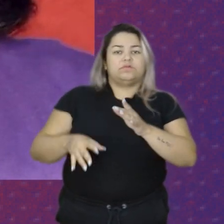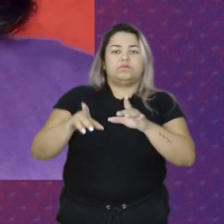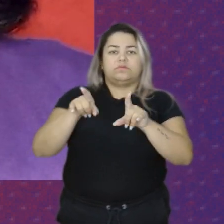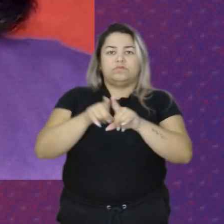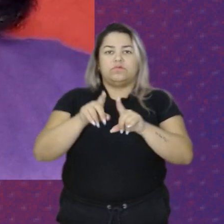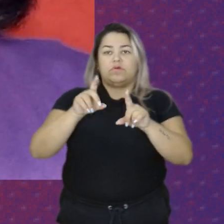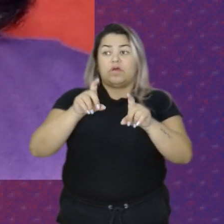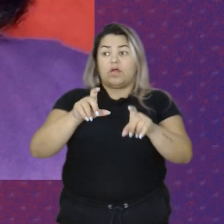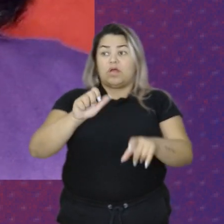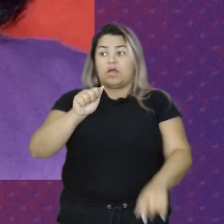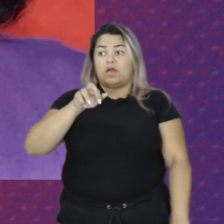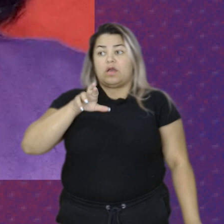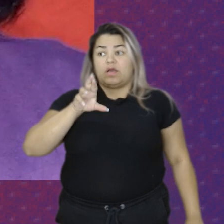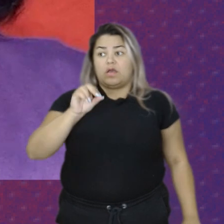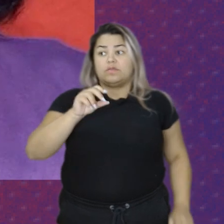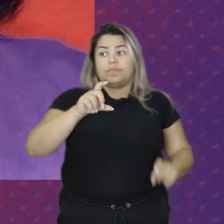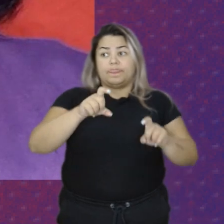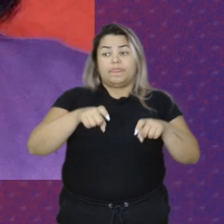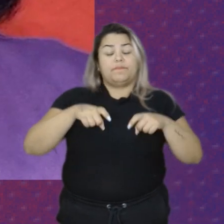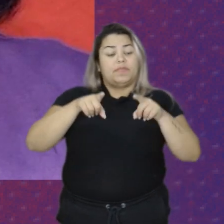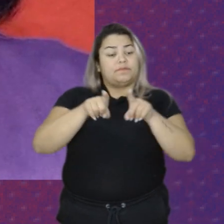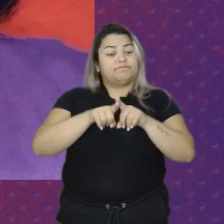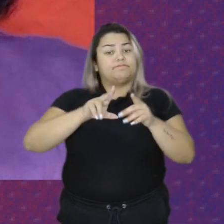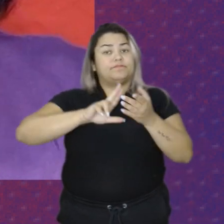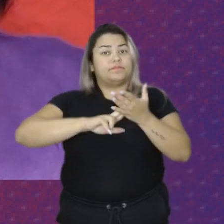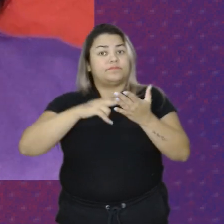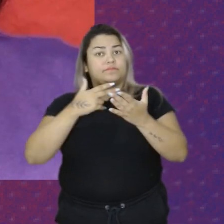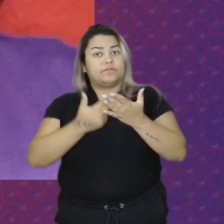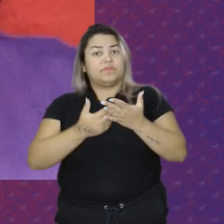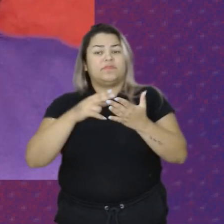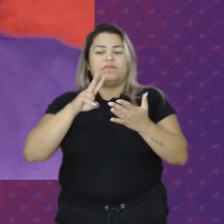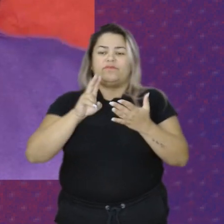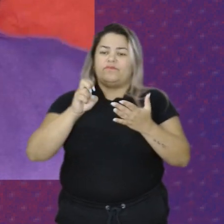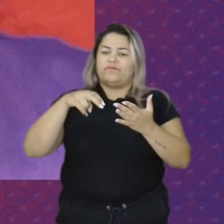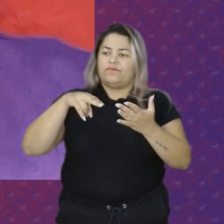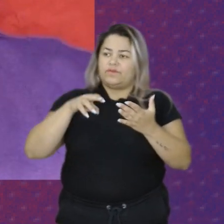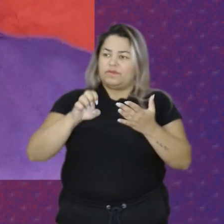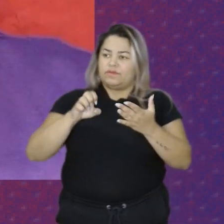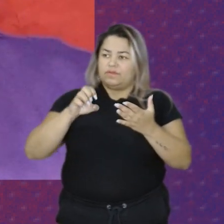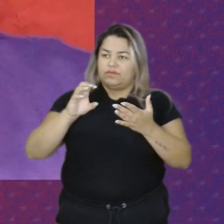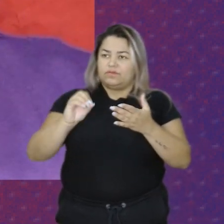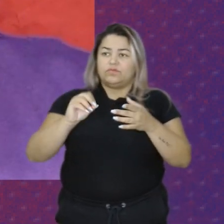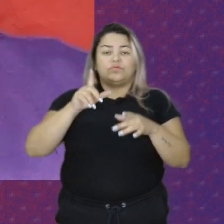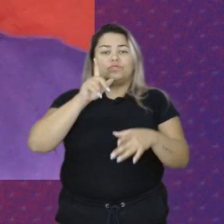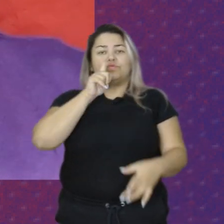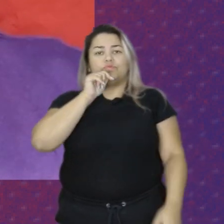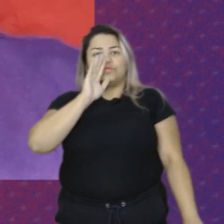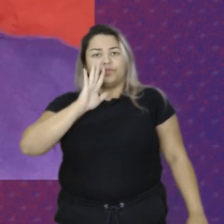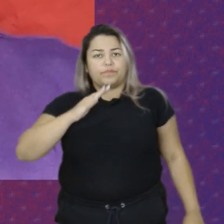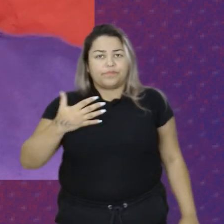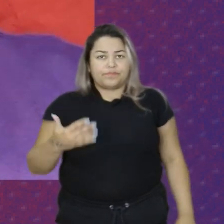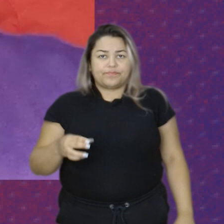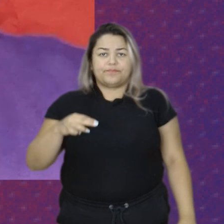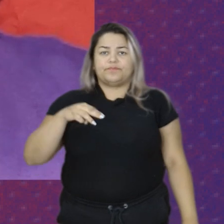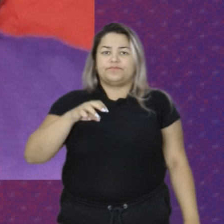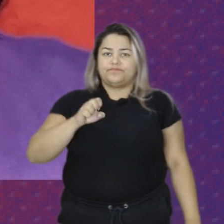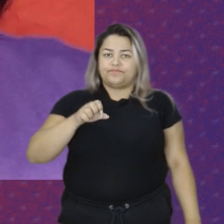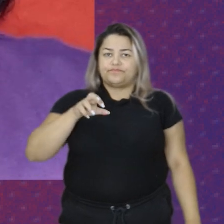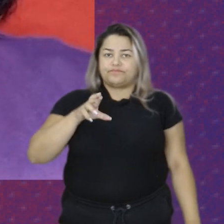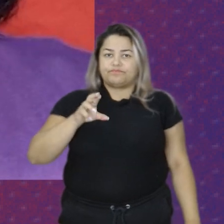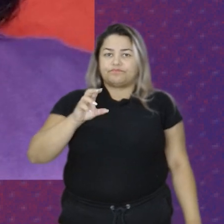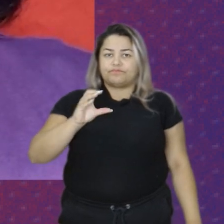do agronegócio que se traduz em veneno, em envenenamento dos rios através do mercúrio, quando